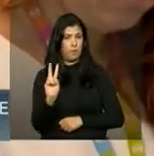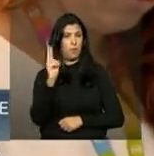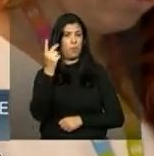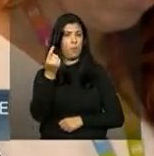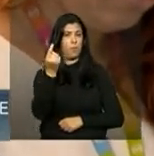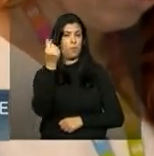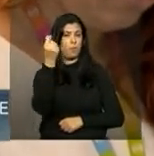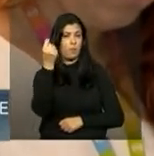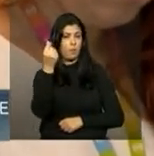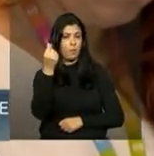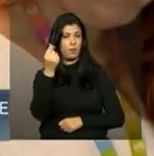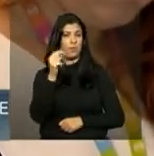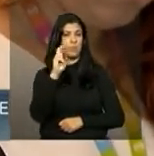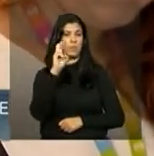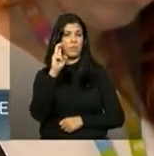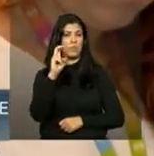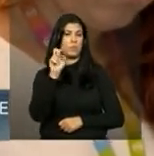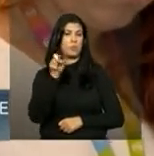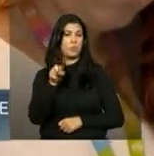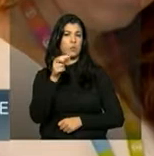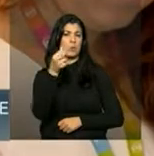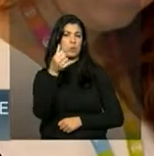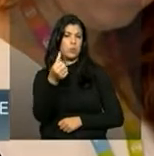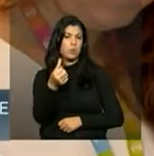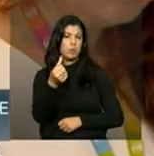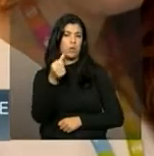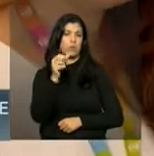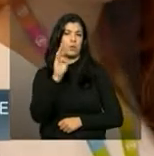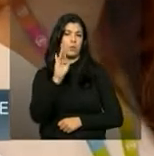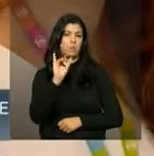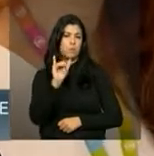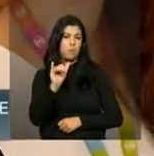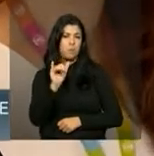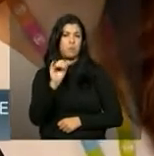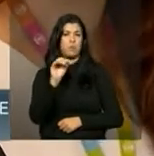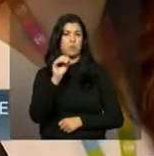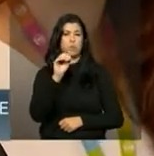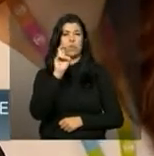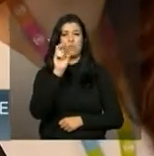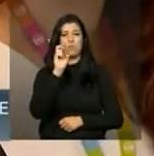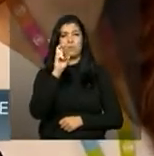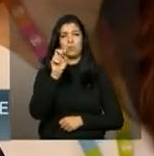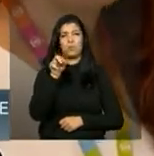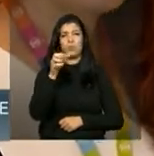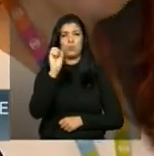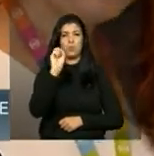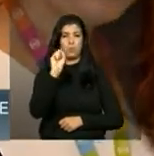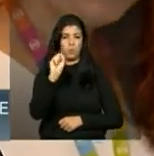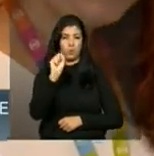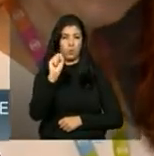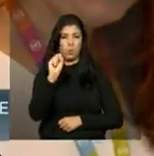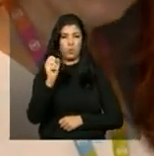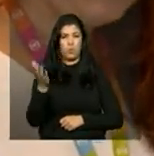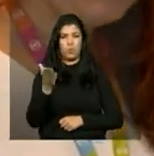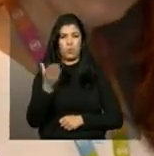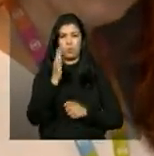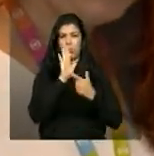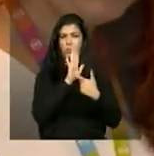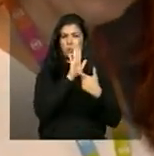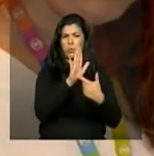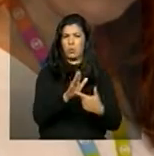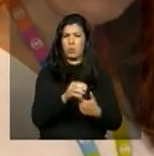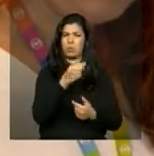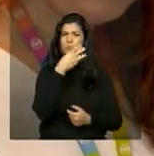hoje 5.6 bi ou 5.8 até variou a soma e hoje no fim das contas saíram